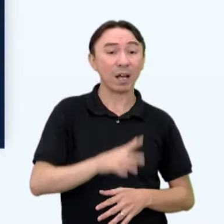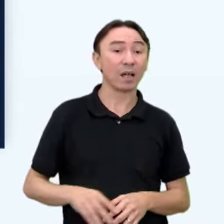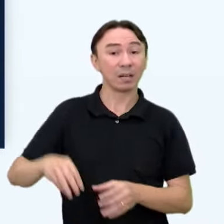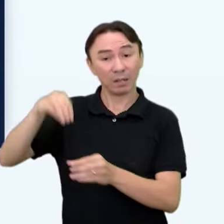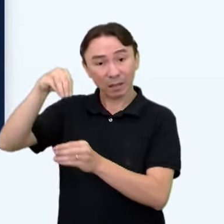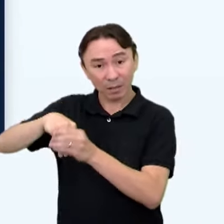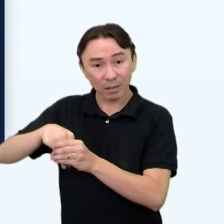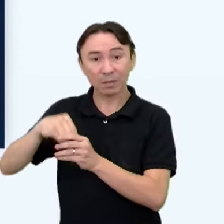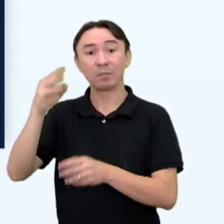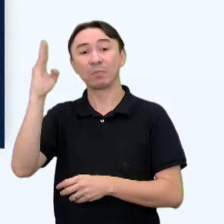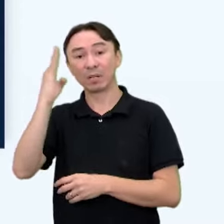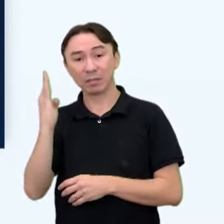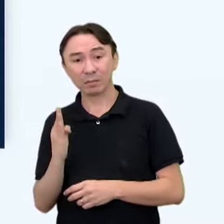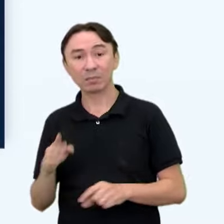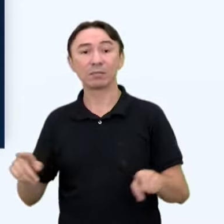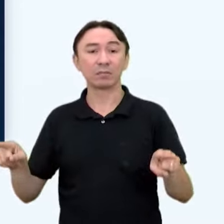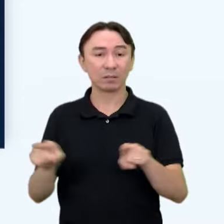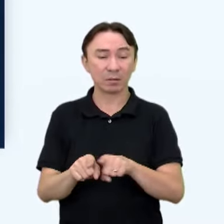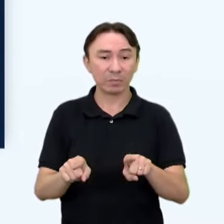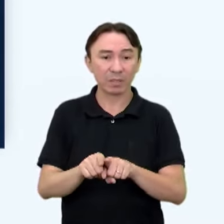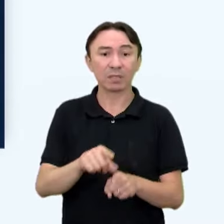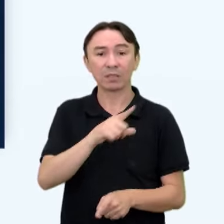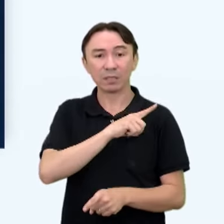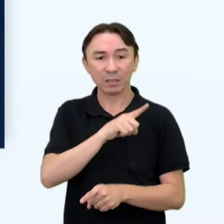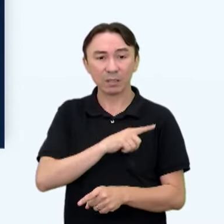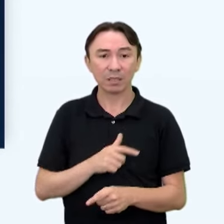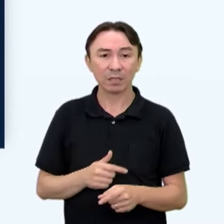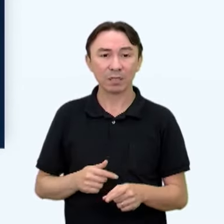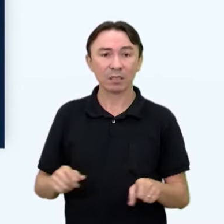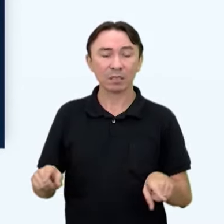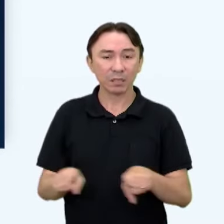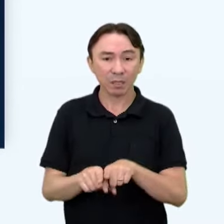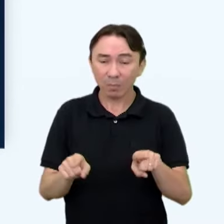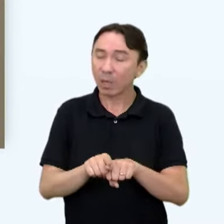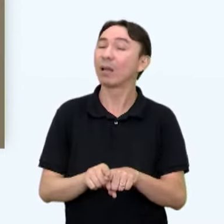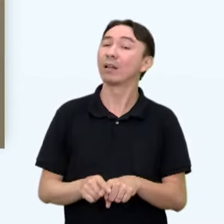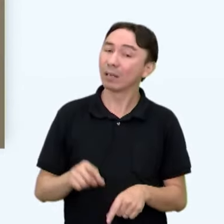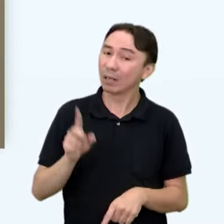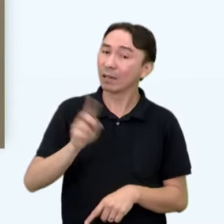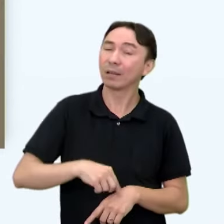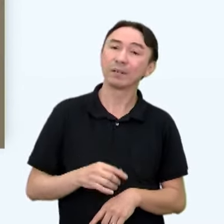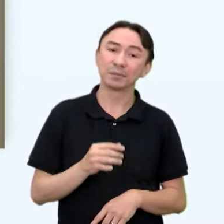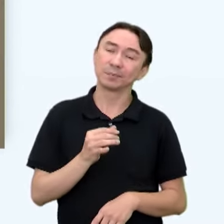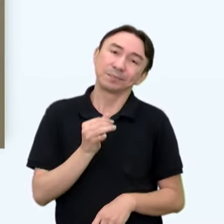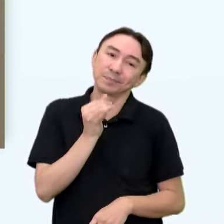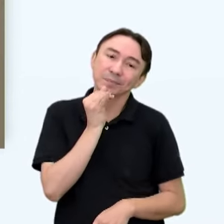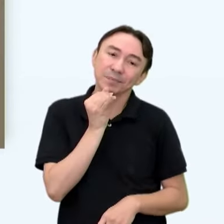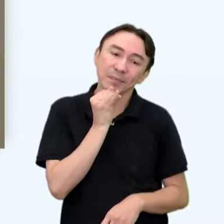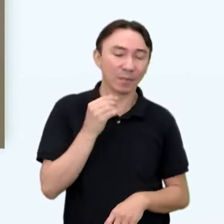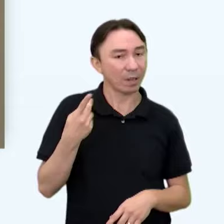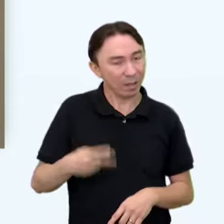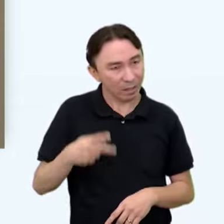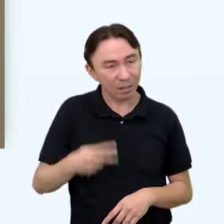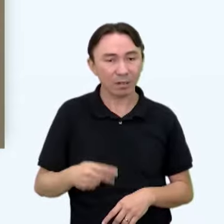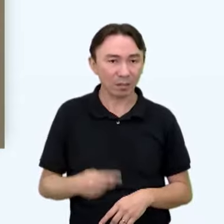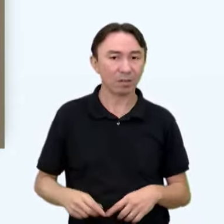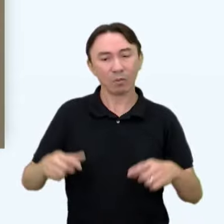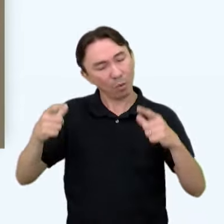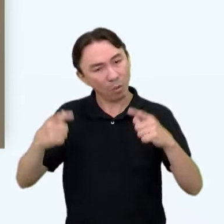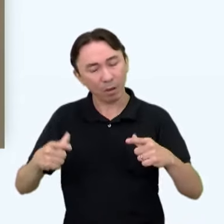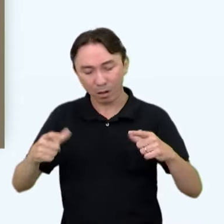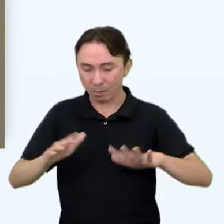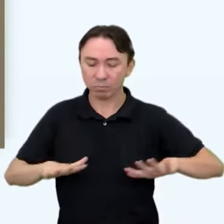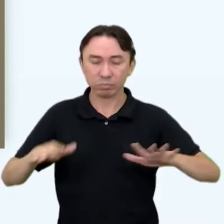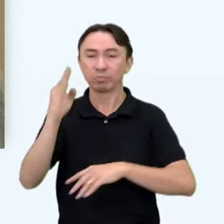ainda existem essas mesmas forças geológicas. A diferença é que, por ser uma região relativamente mais estável, os tremores são